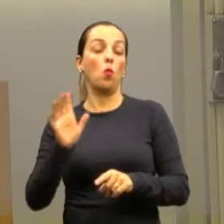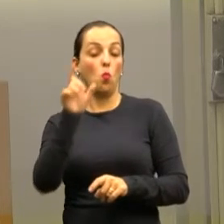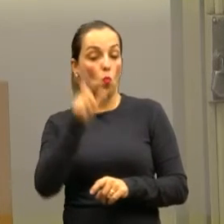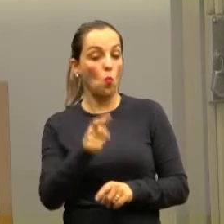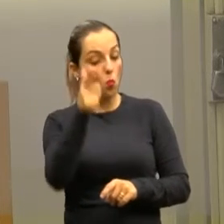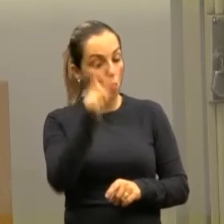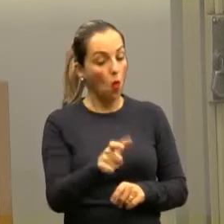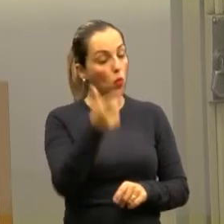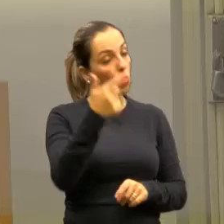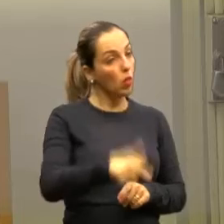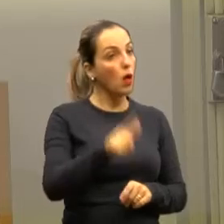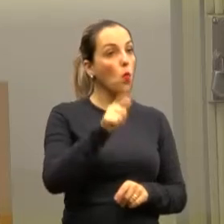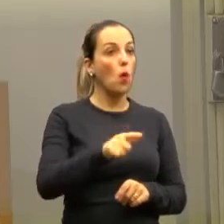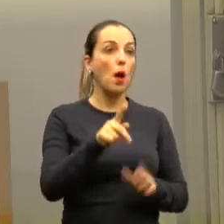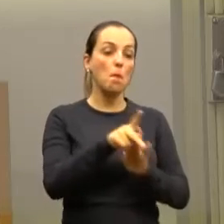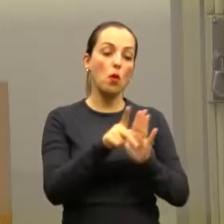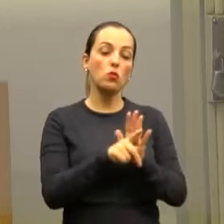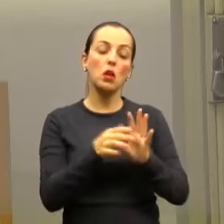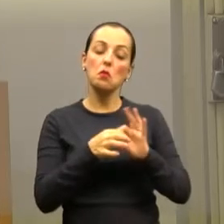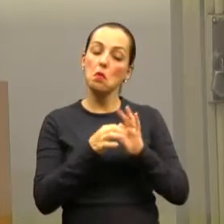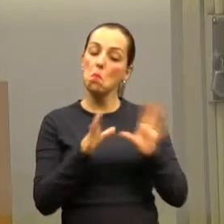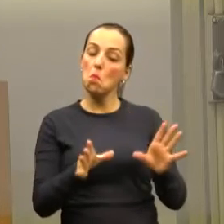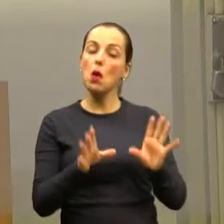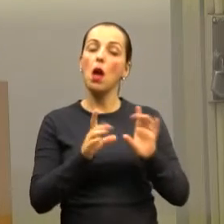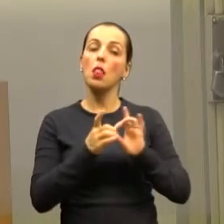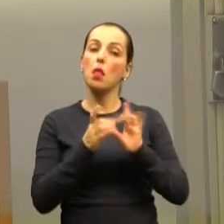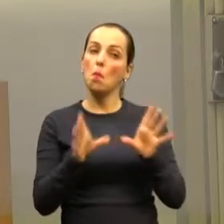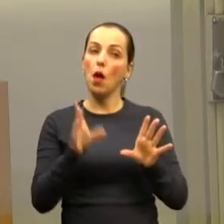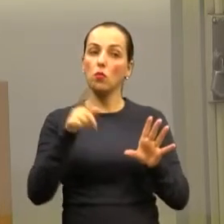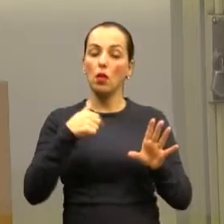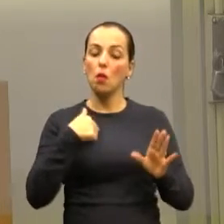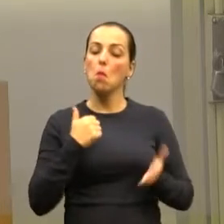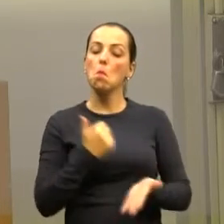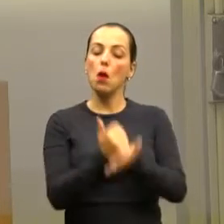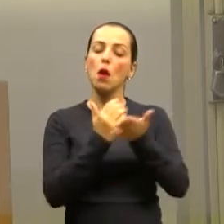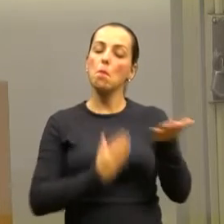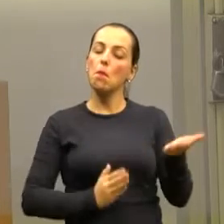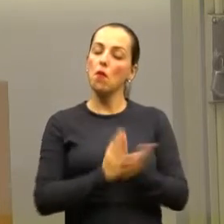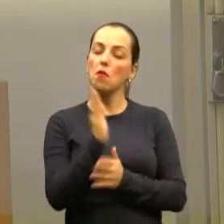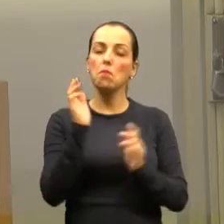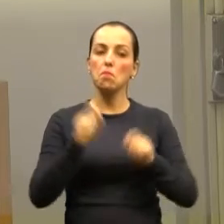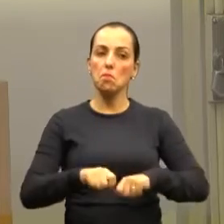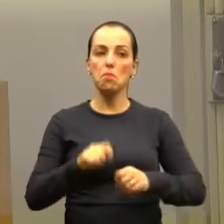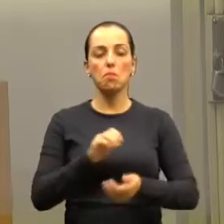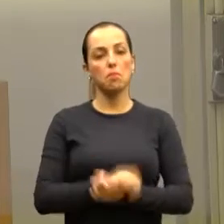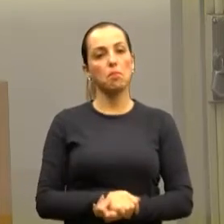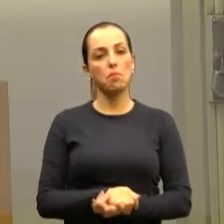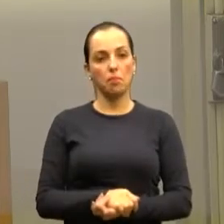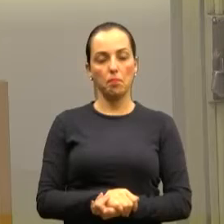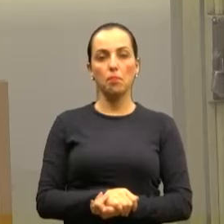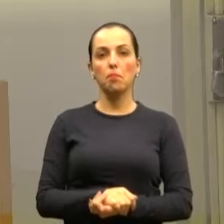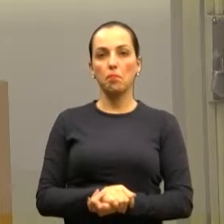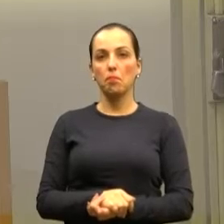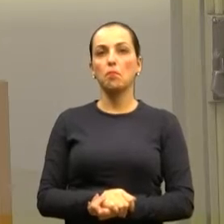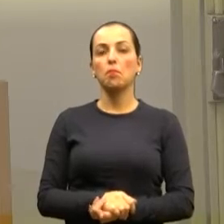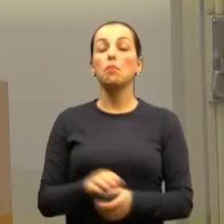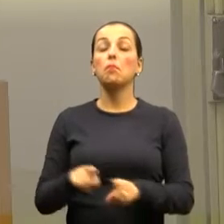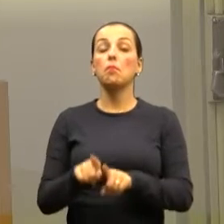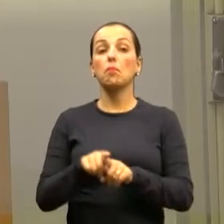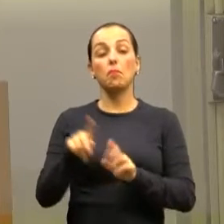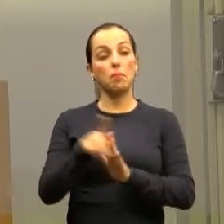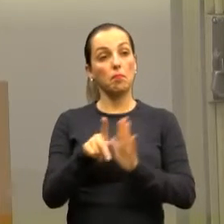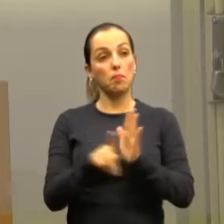democrático e que vai receber se o meu apoio certamente tá e também por fim Presidente o